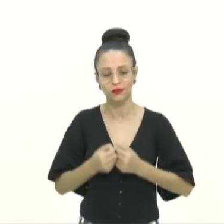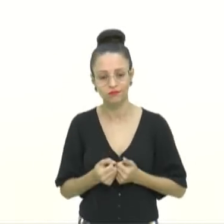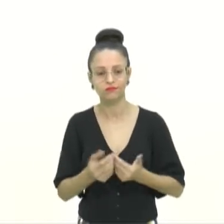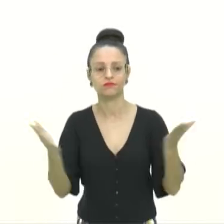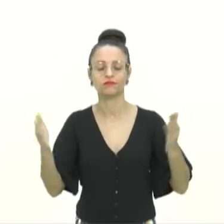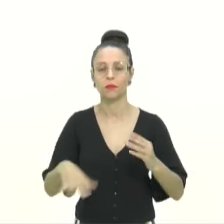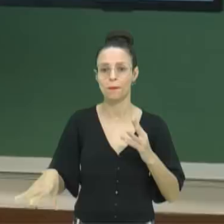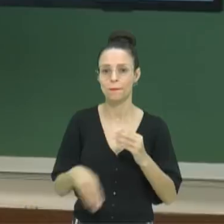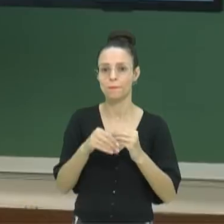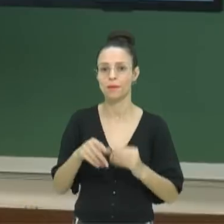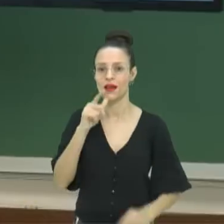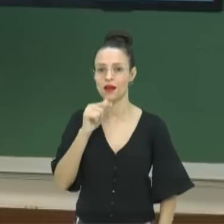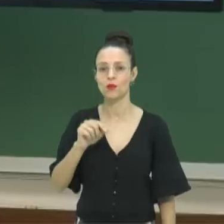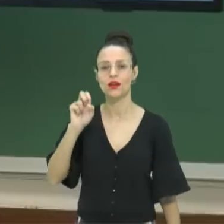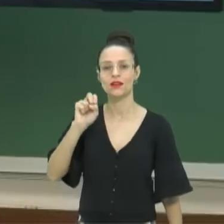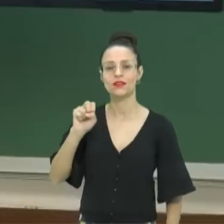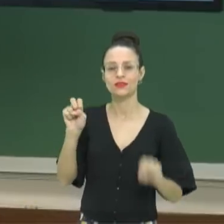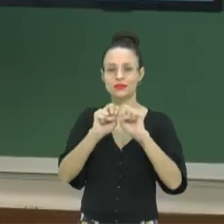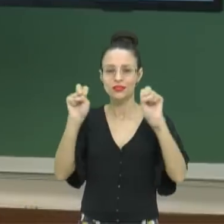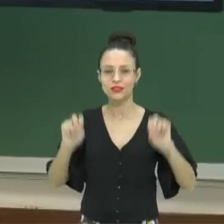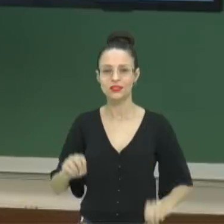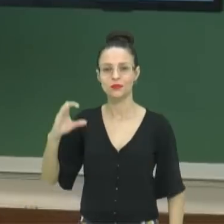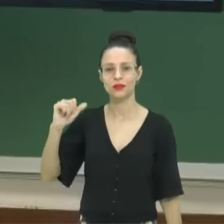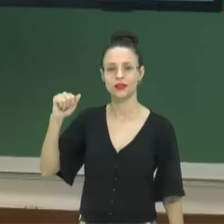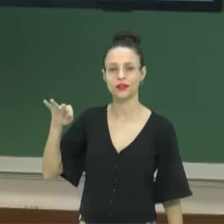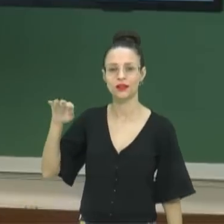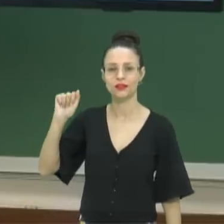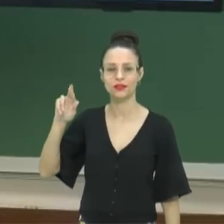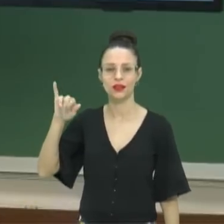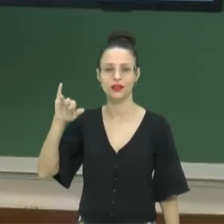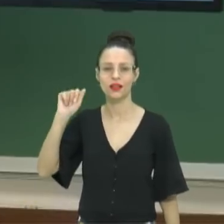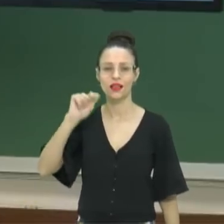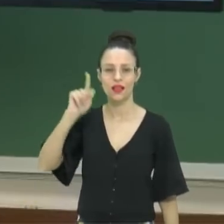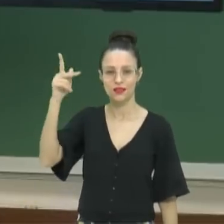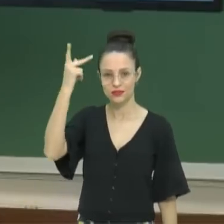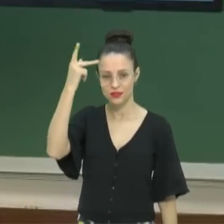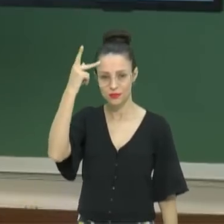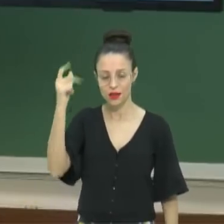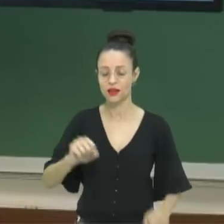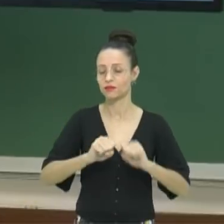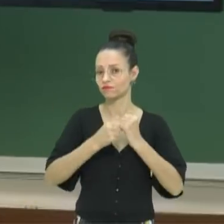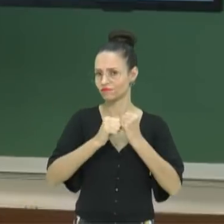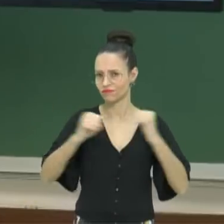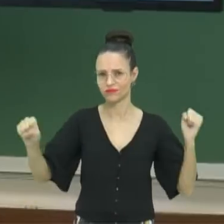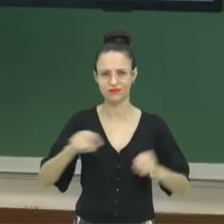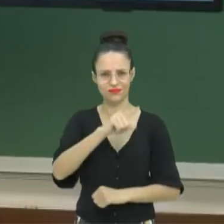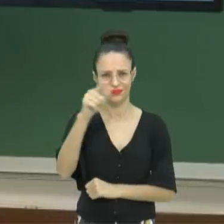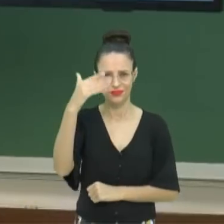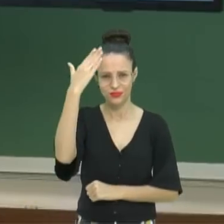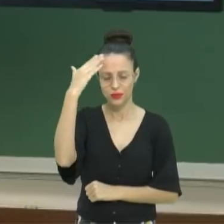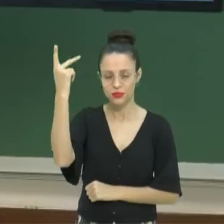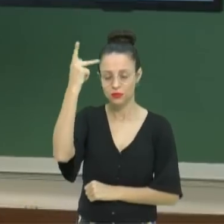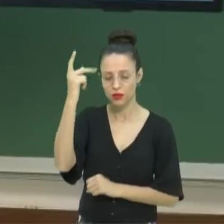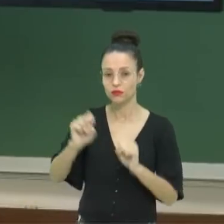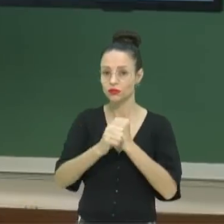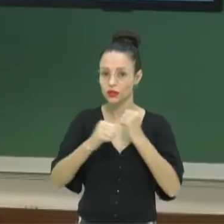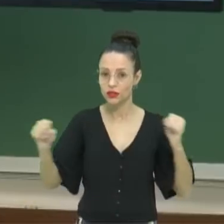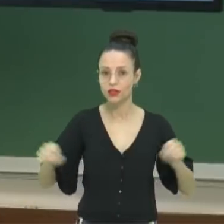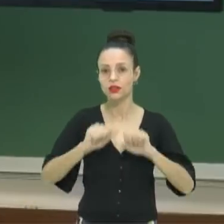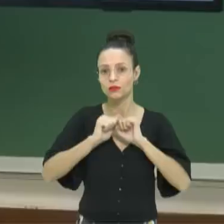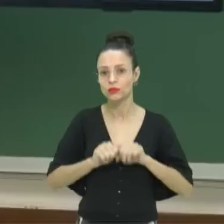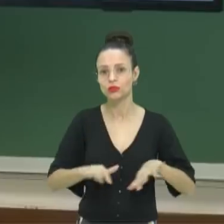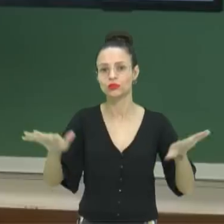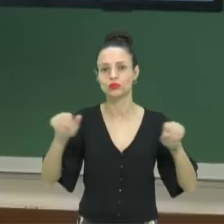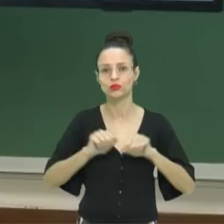em 2040. Sistema Cantareira é um sistema lá de São Paulo, né, que é imenso, vocês sabem o tamanho que é São Paulo, para atender. Então